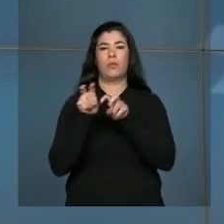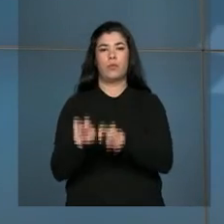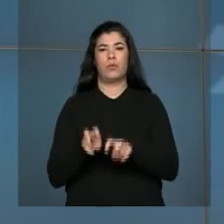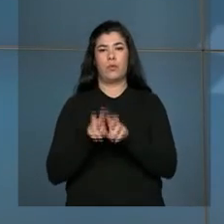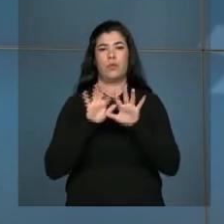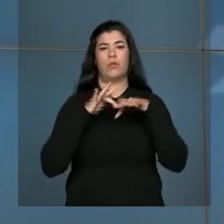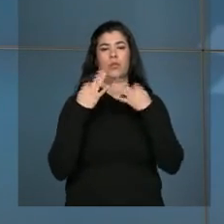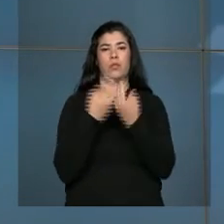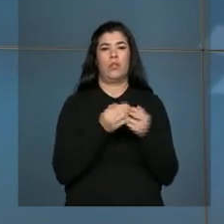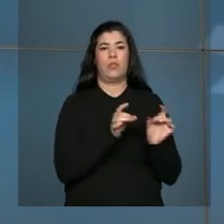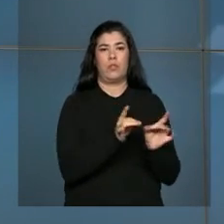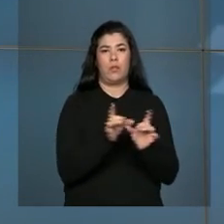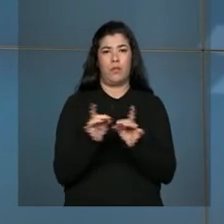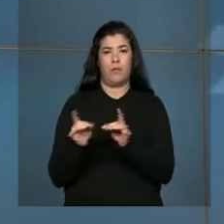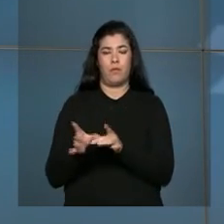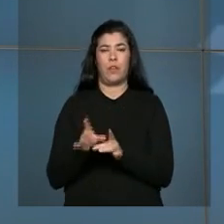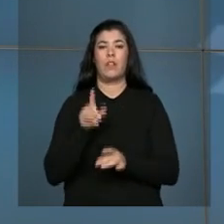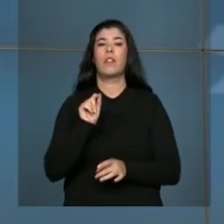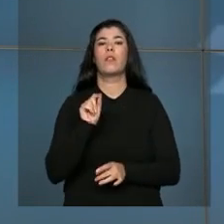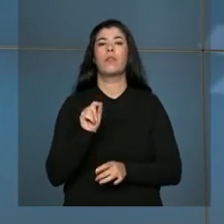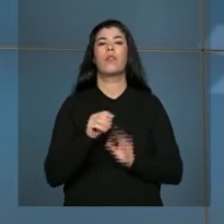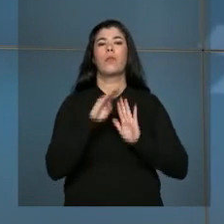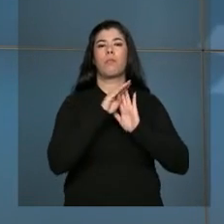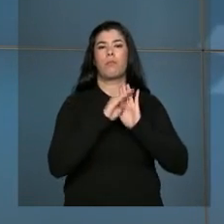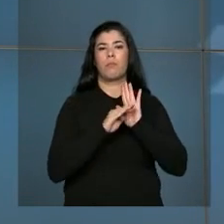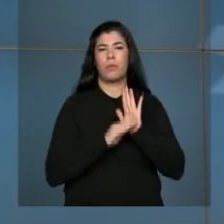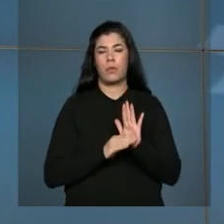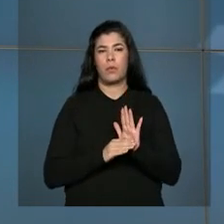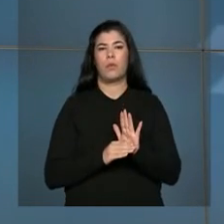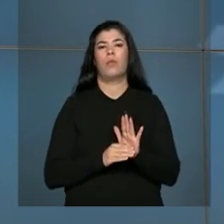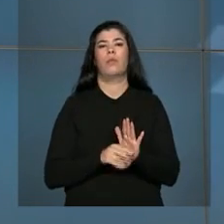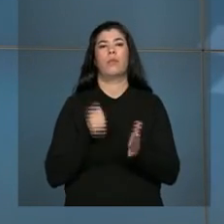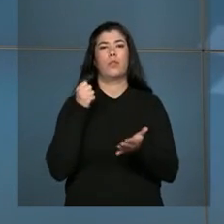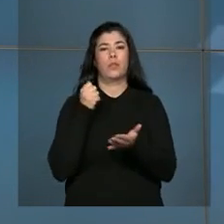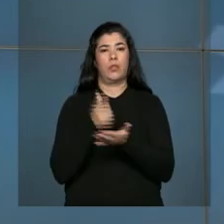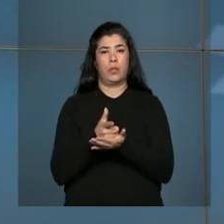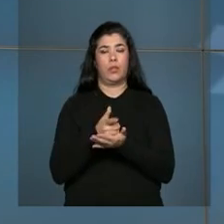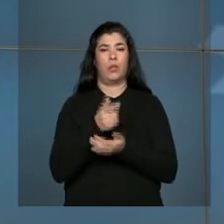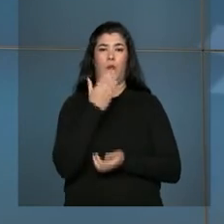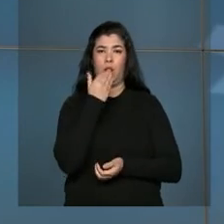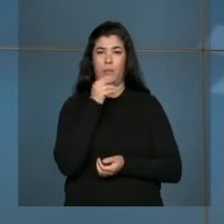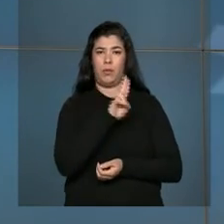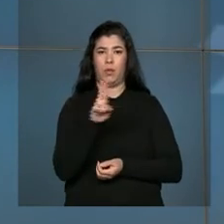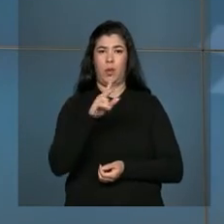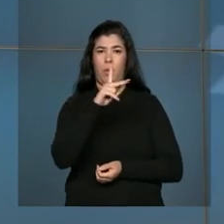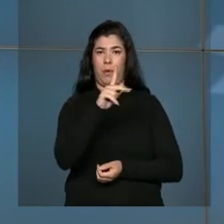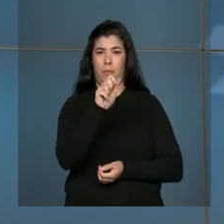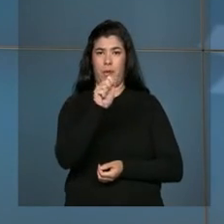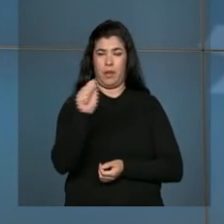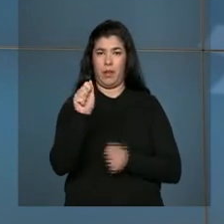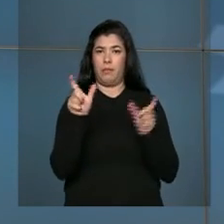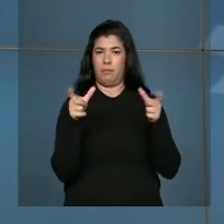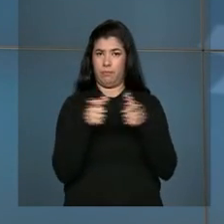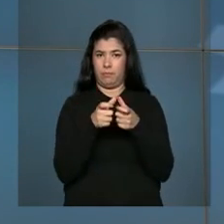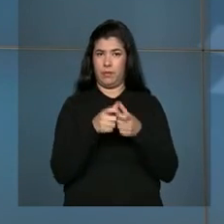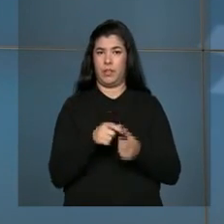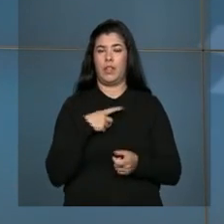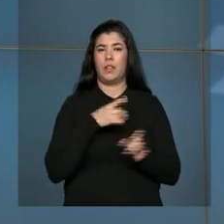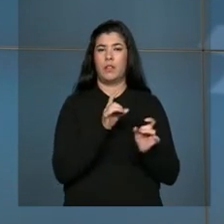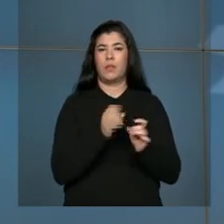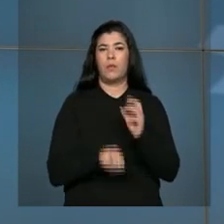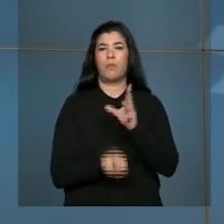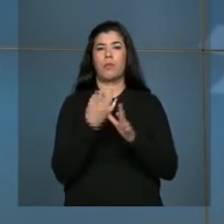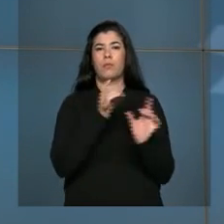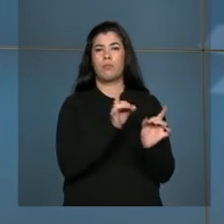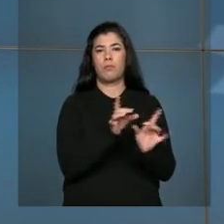agricultores familiares na venda da produção é o programa de aquisição de alimentos. Com o PAA, as mercadorias são